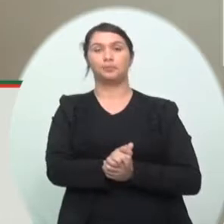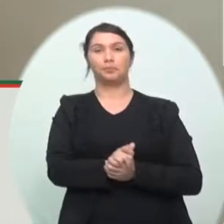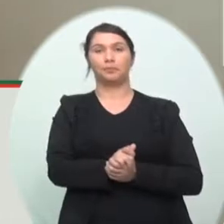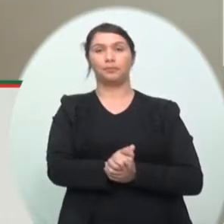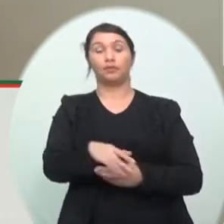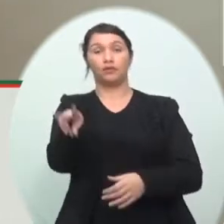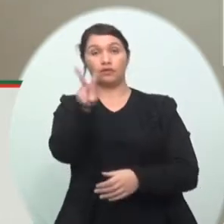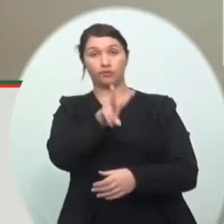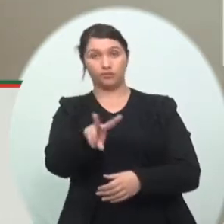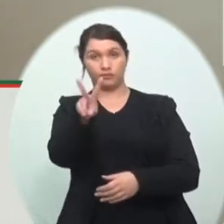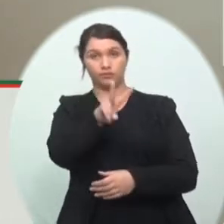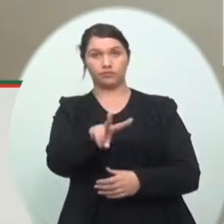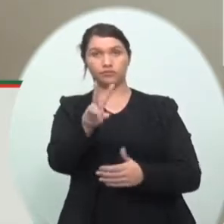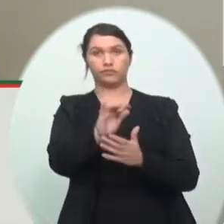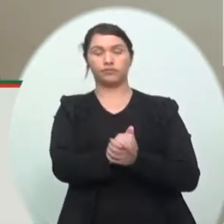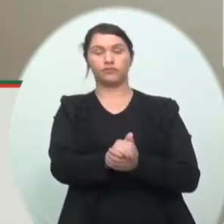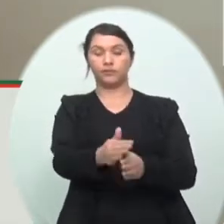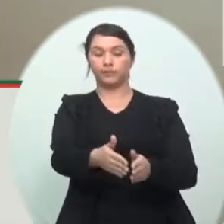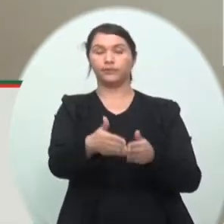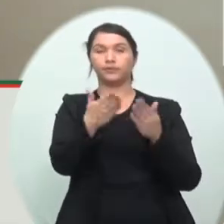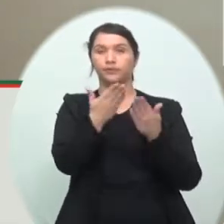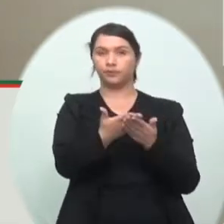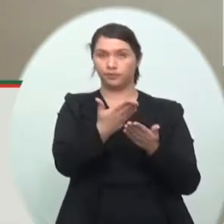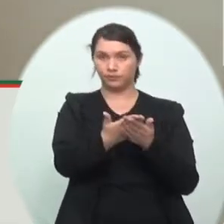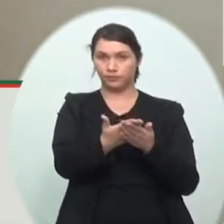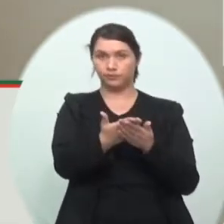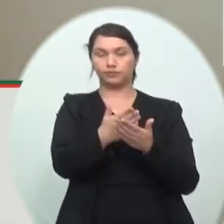Senhores vereadores, esse requerimento